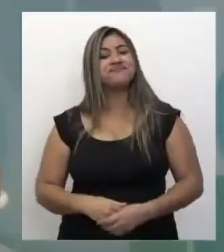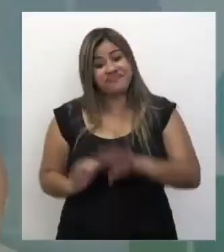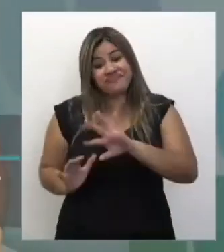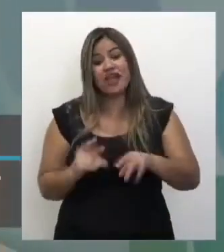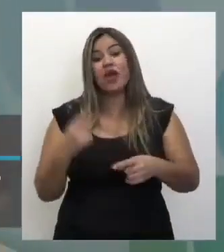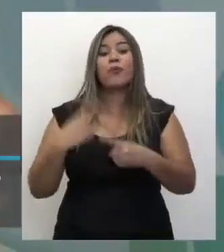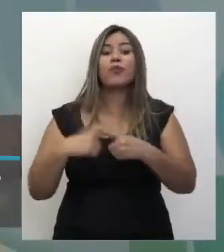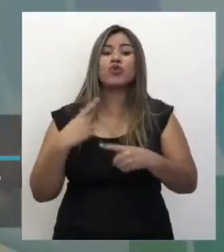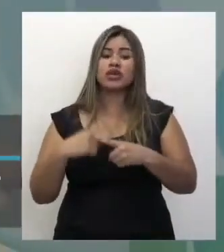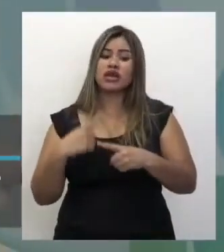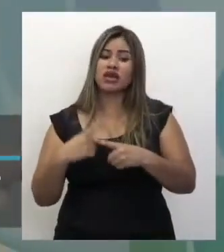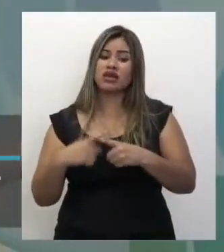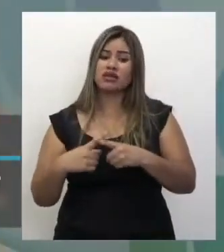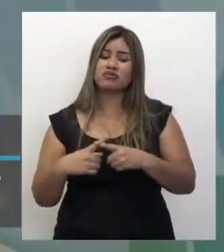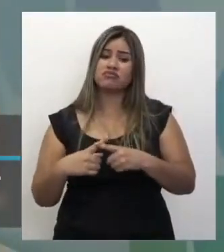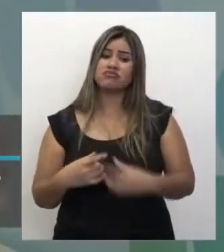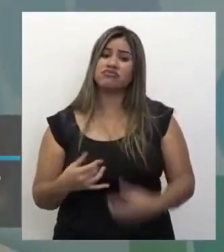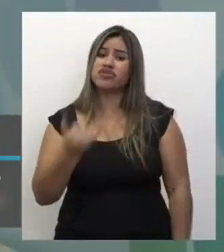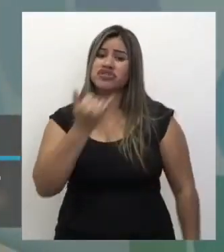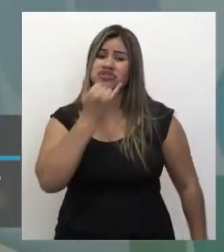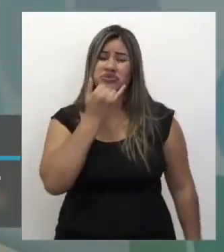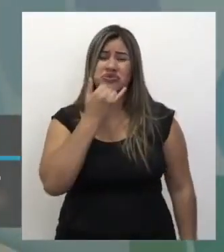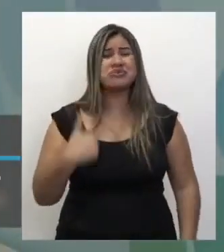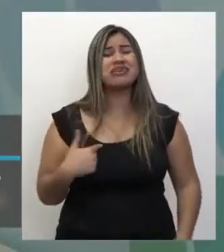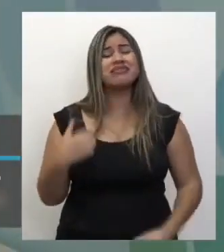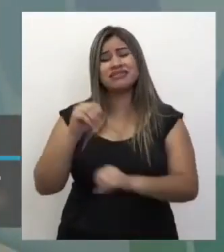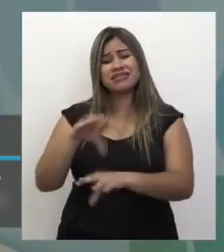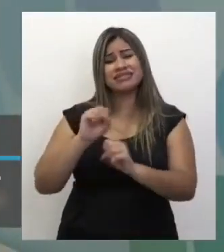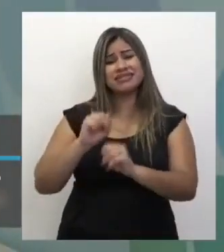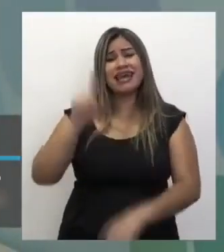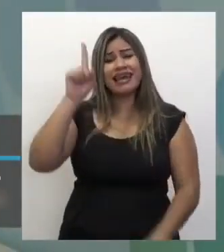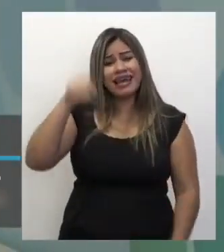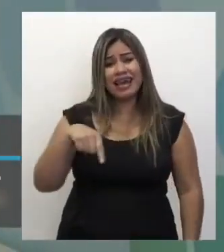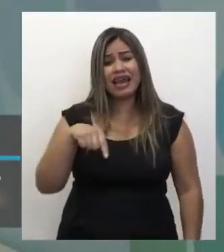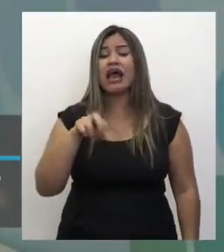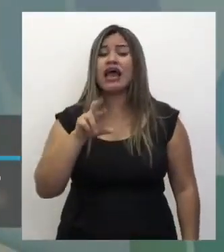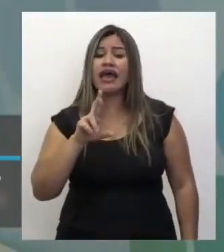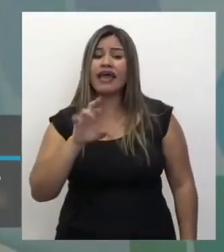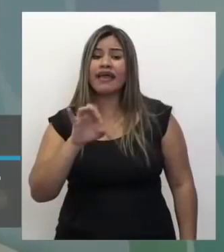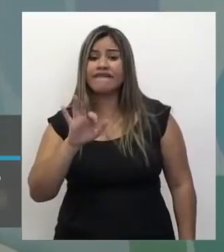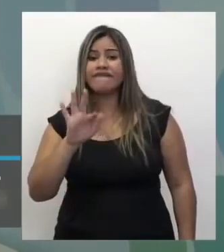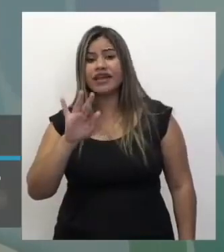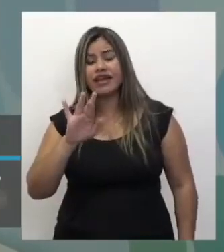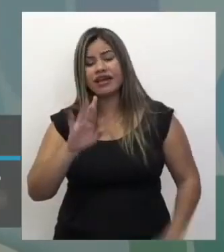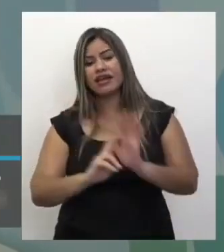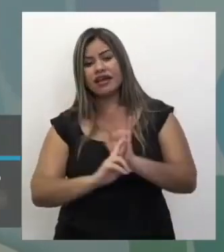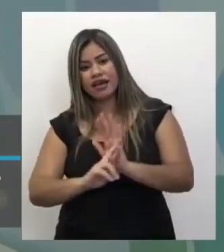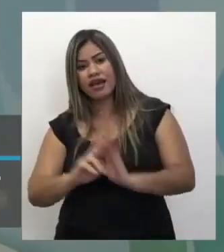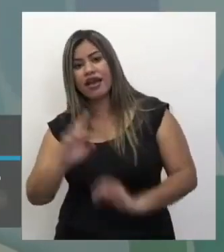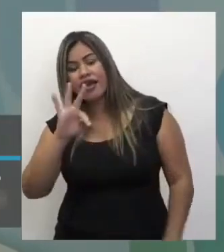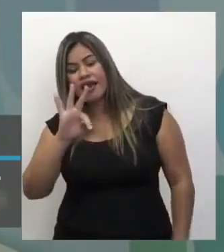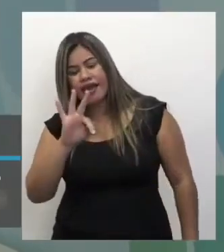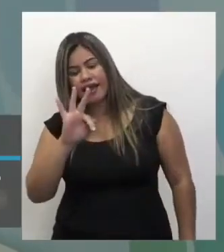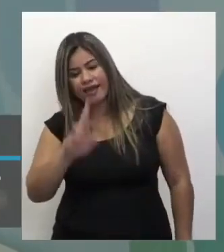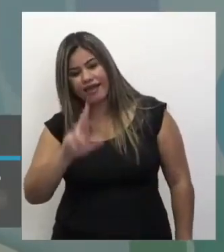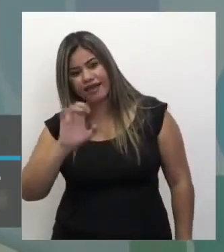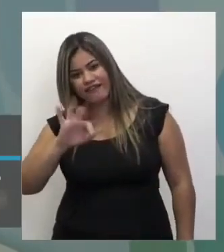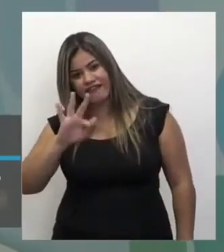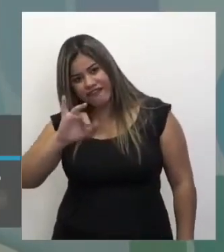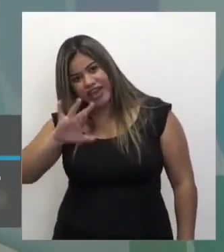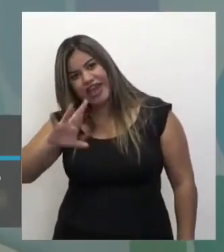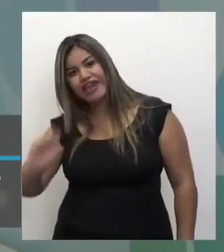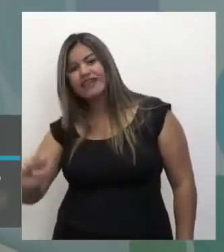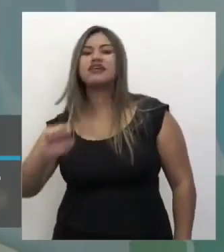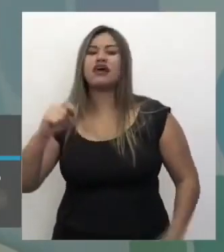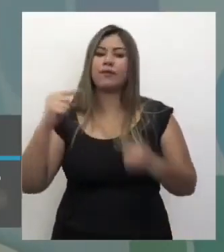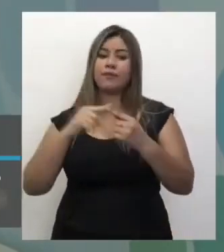Gente, olha, não, é que eu dei aula disso. Vou explicar, gente. Quando eu uso referindo, o verbo, ele pede a regência de preposição a, e ali o a